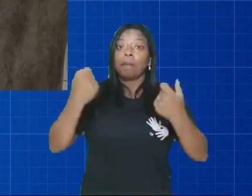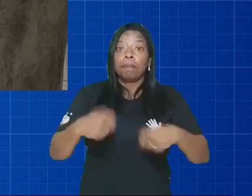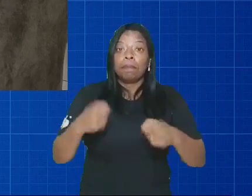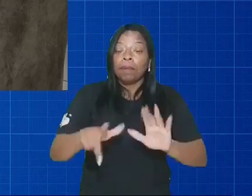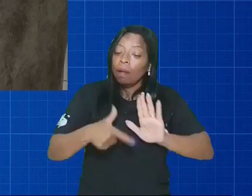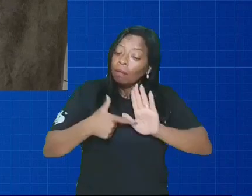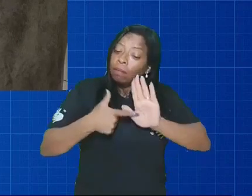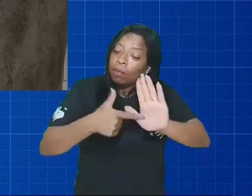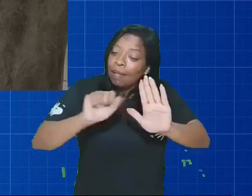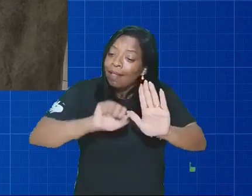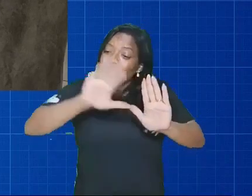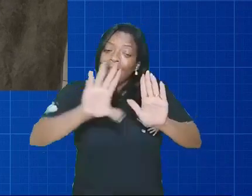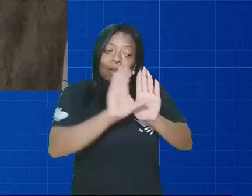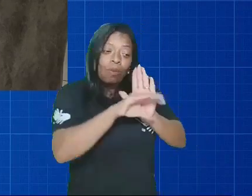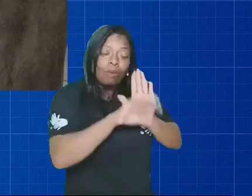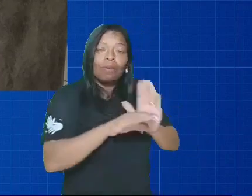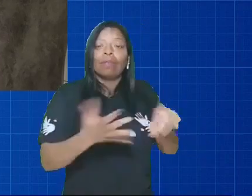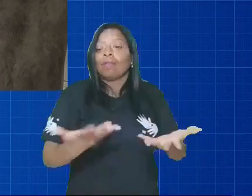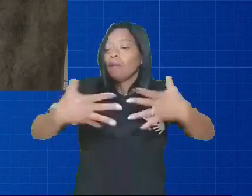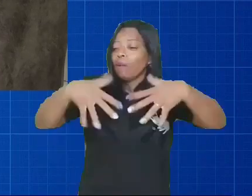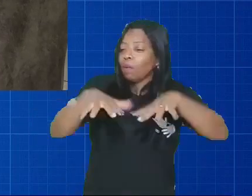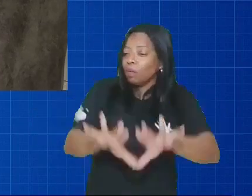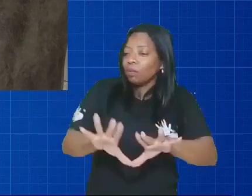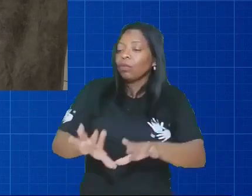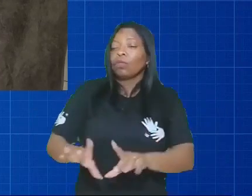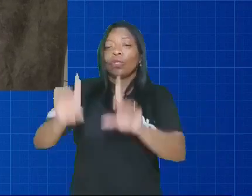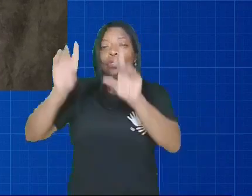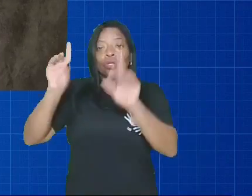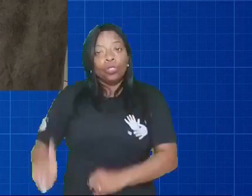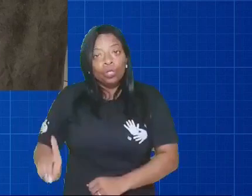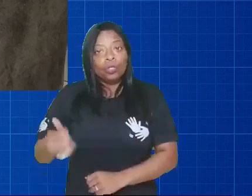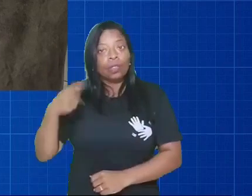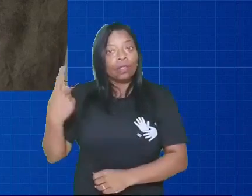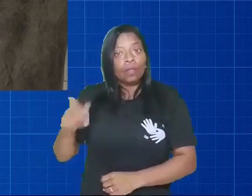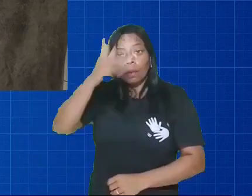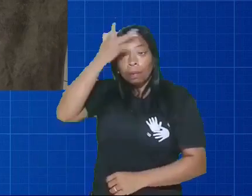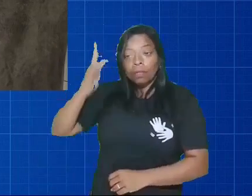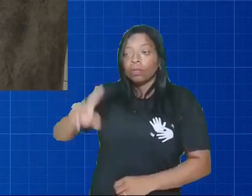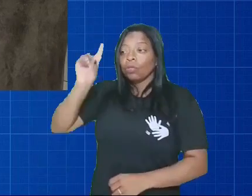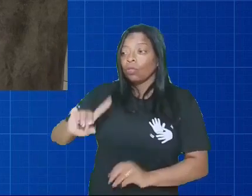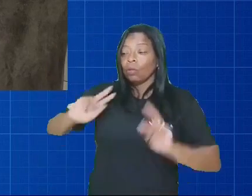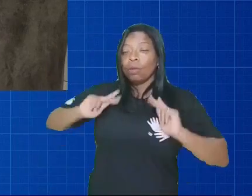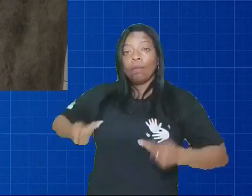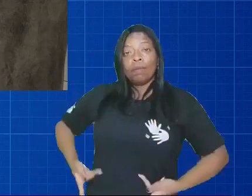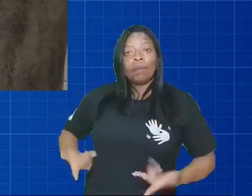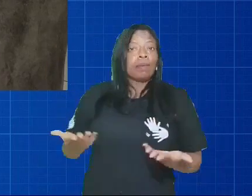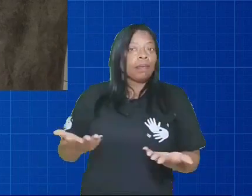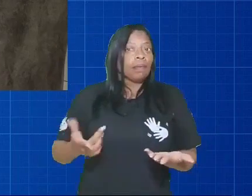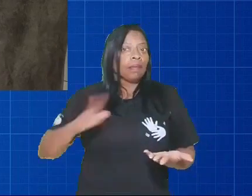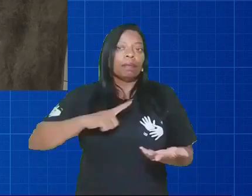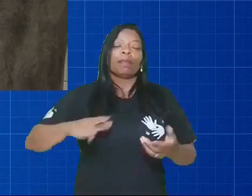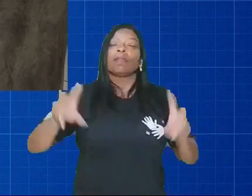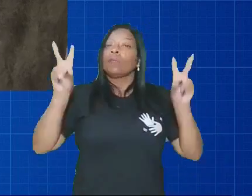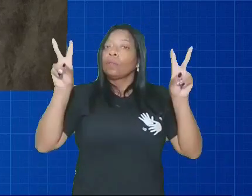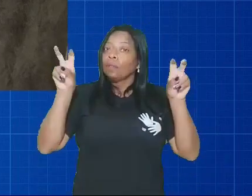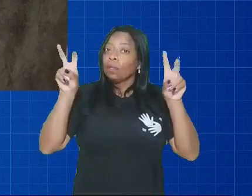como a gente tem que frisar a questão do respeito dos direitos humanos, enfim. Então, a gente está sempre frisando essa temática que é muito importante,